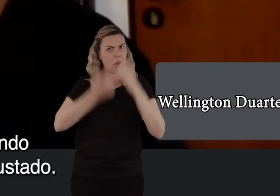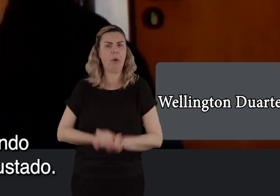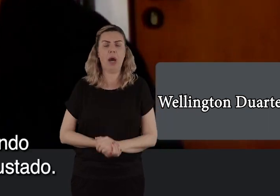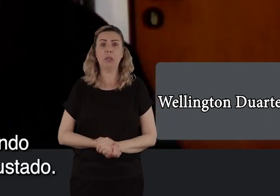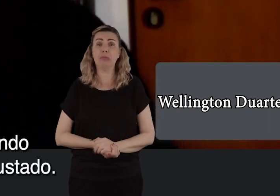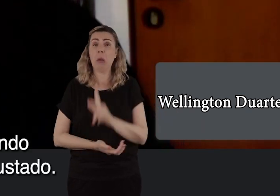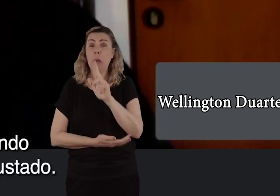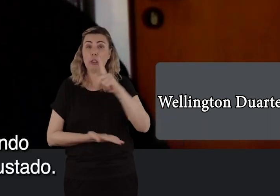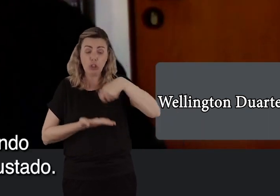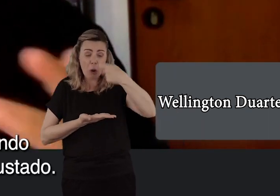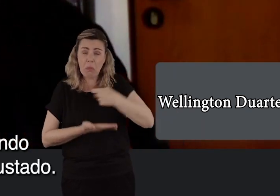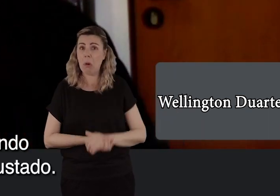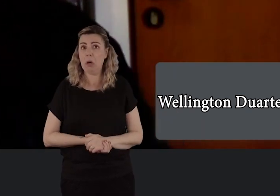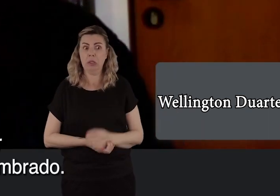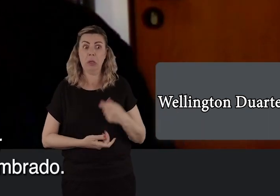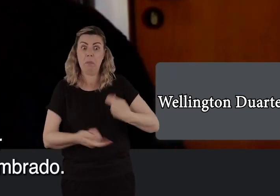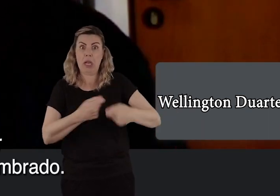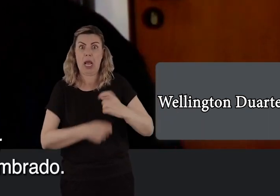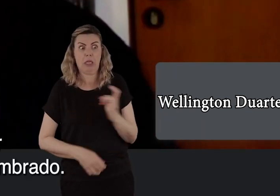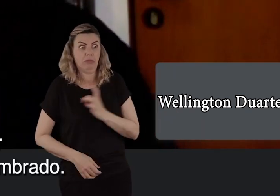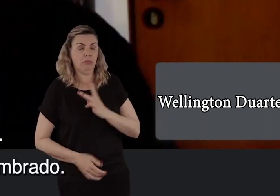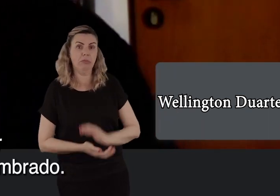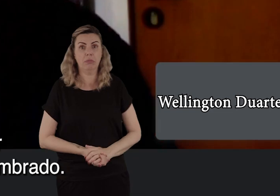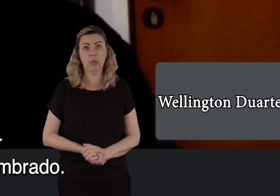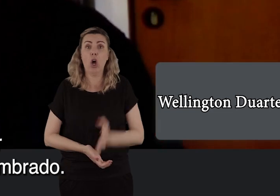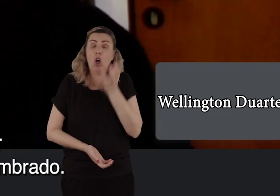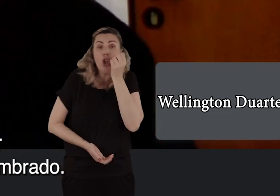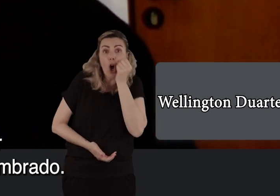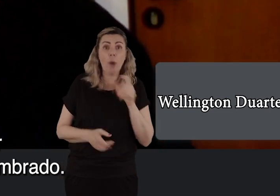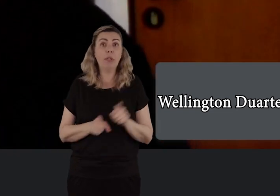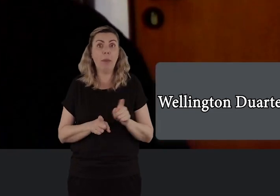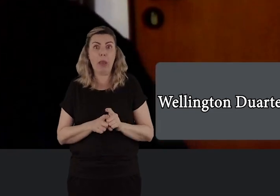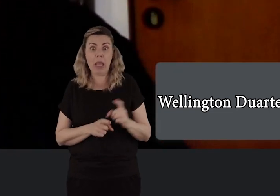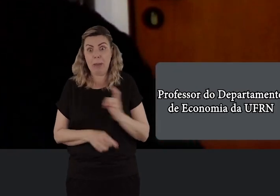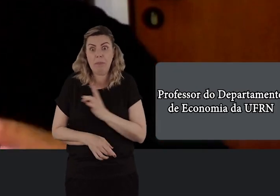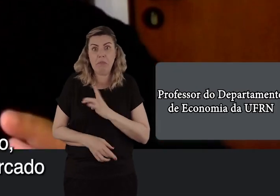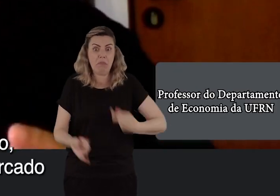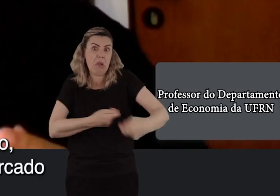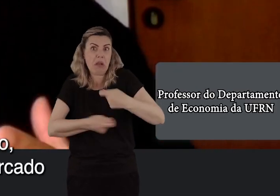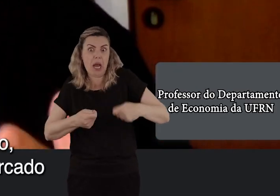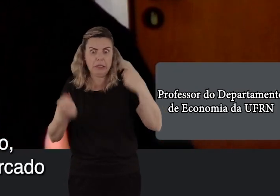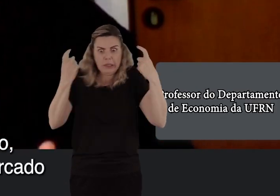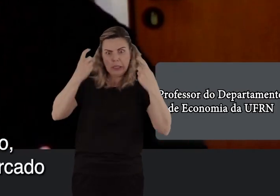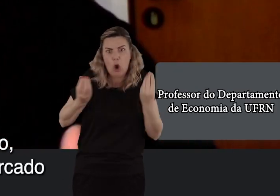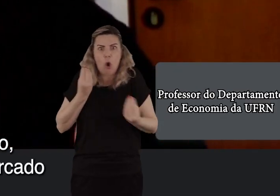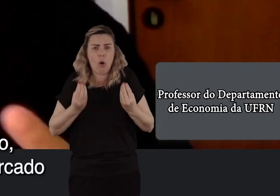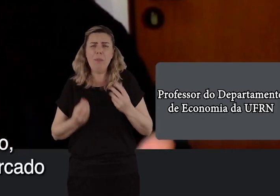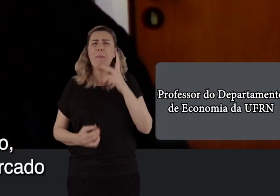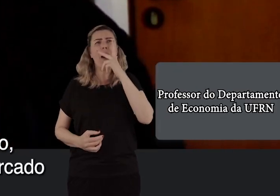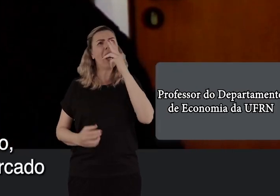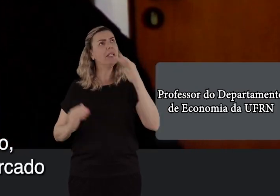estamos almoçando e vemos o mercado assustado. Nós vamos dormir e vemos o mercado assombrado. Esse endeusamento,